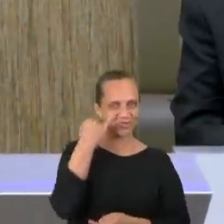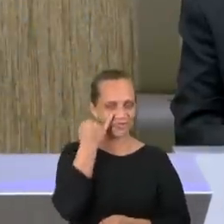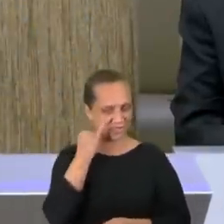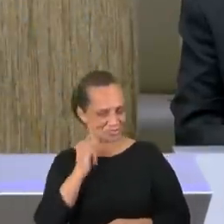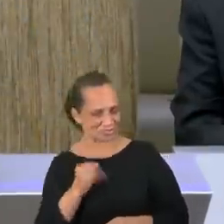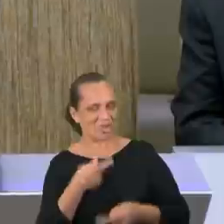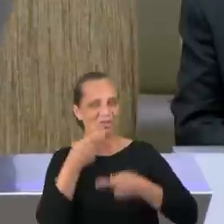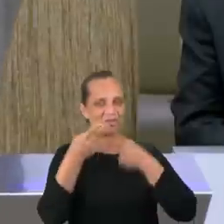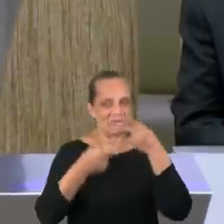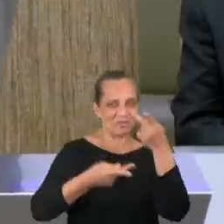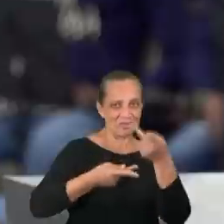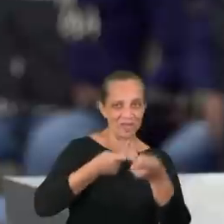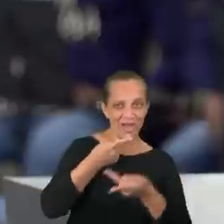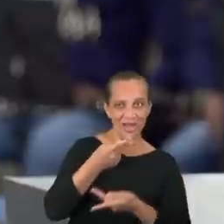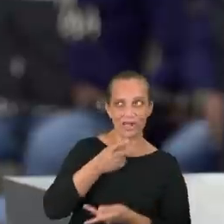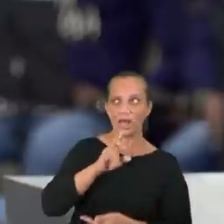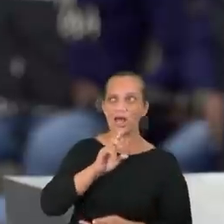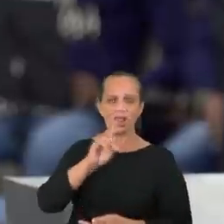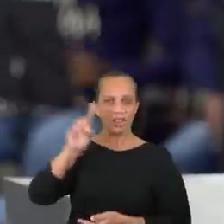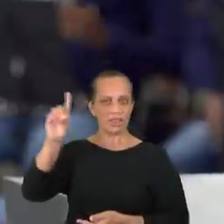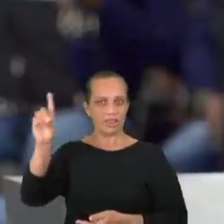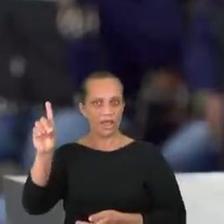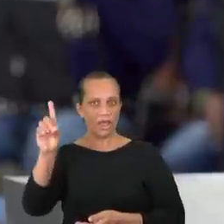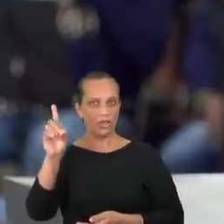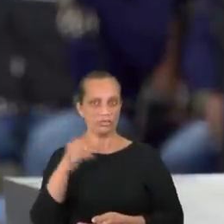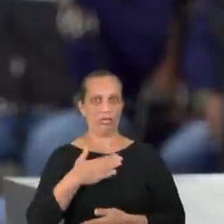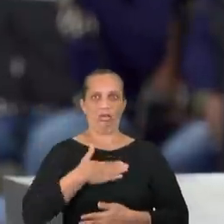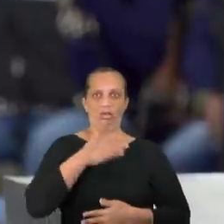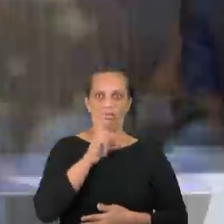Deus não se impressiona